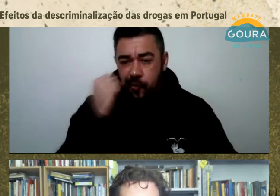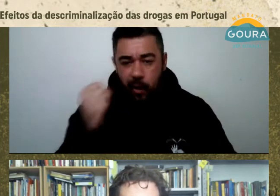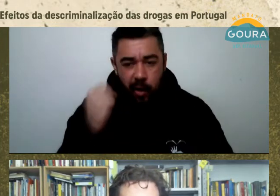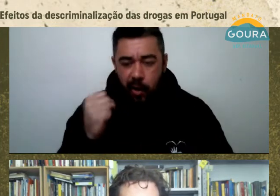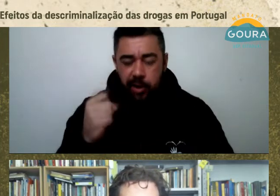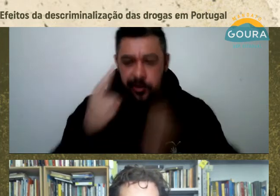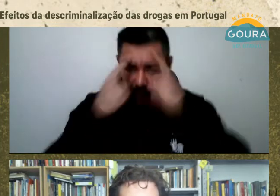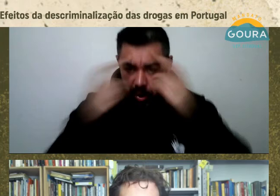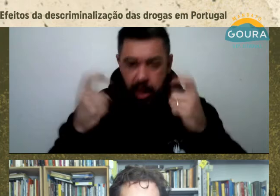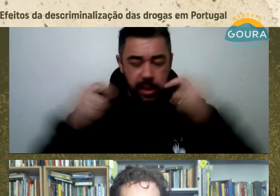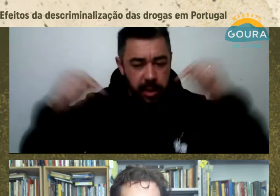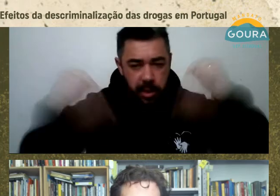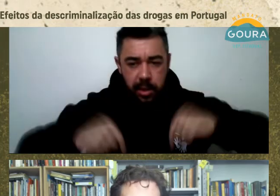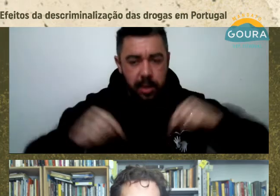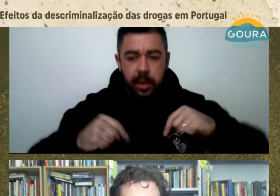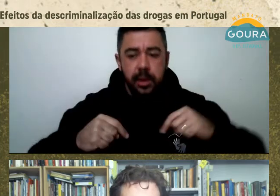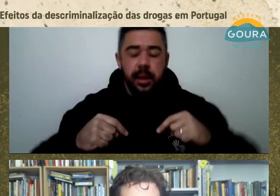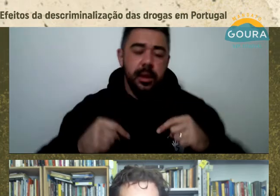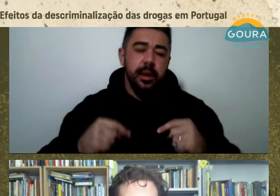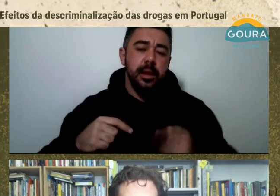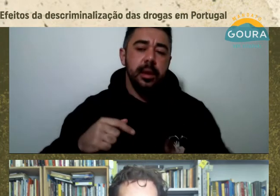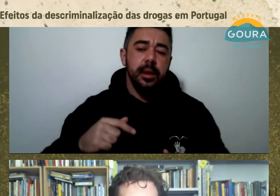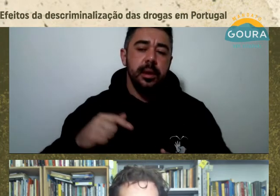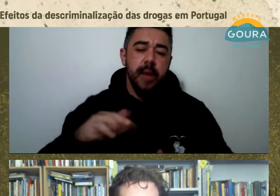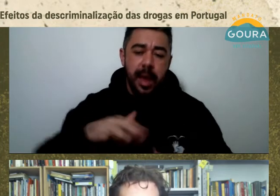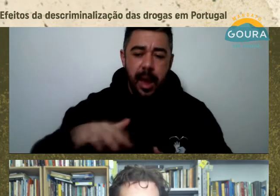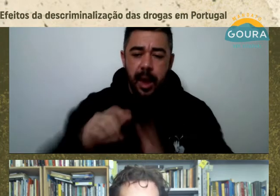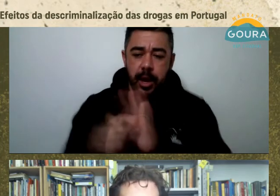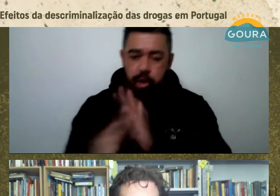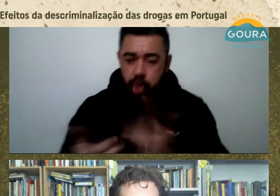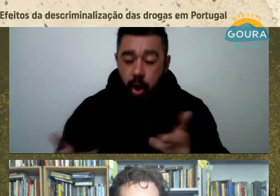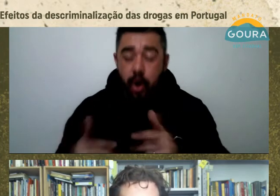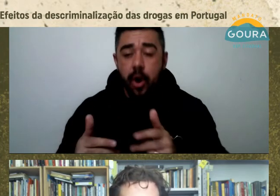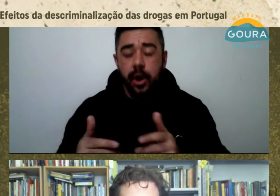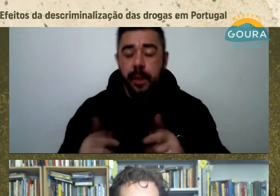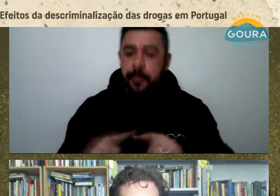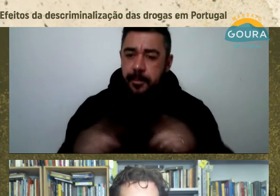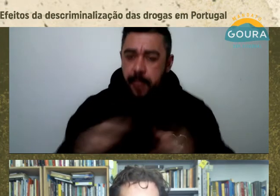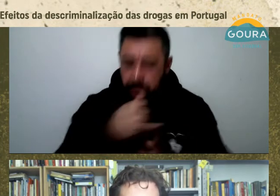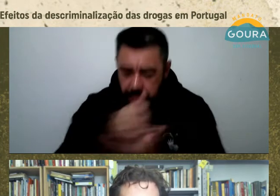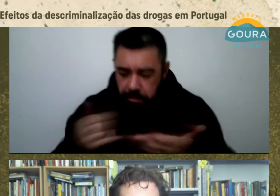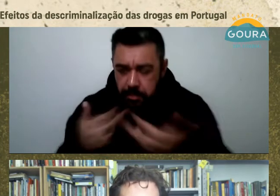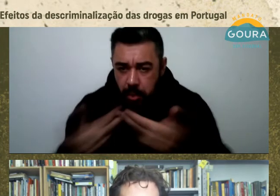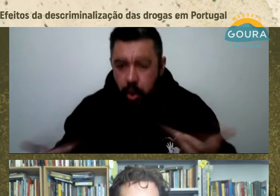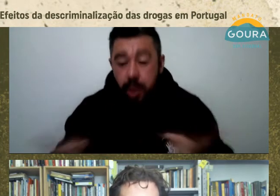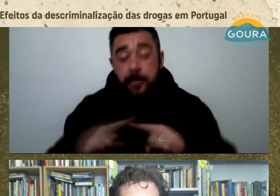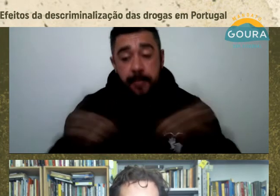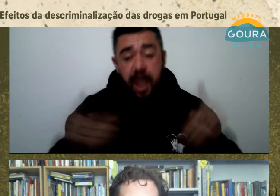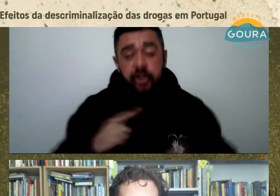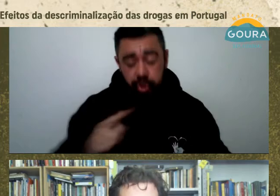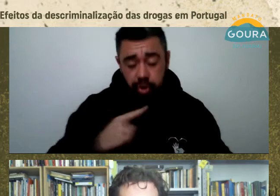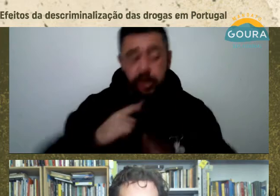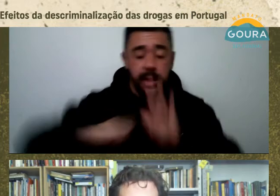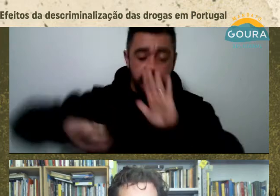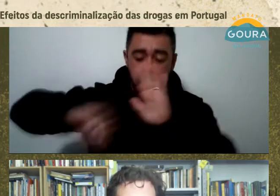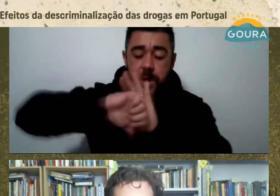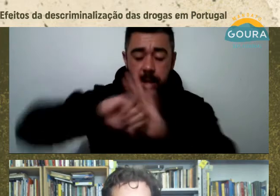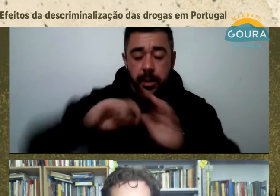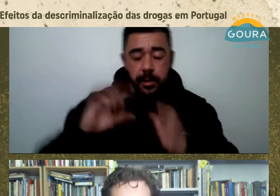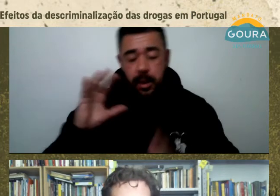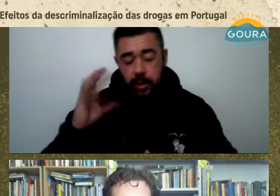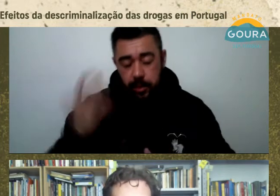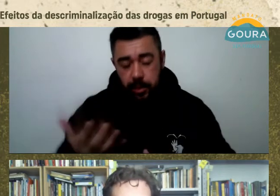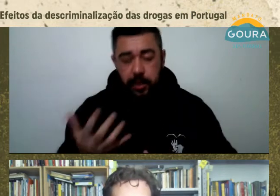violenta relacionada com drogas, mas tínhamos uma pequena criminalidade aquisitiva, o roubo